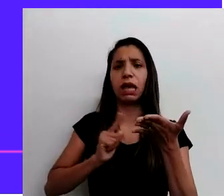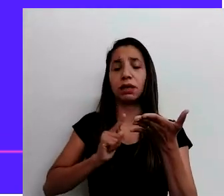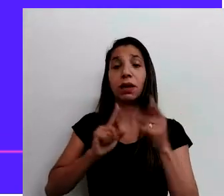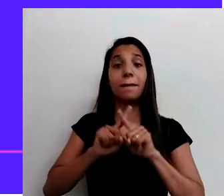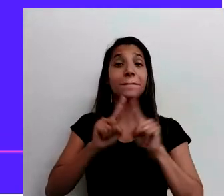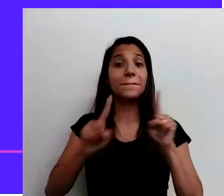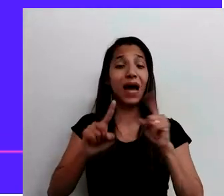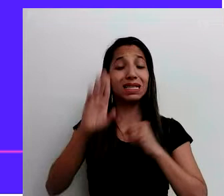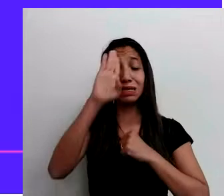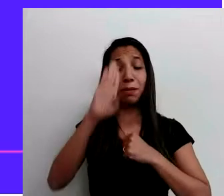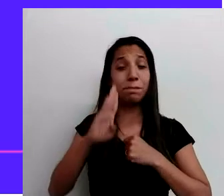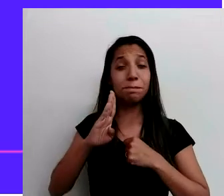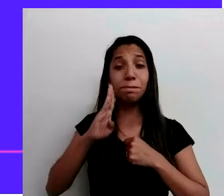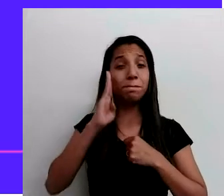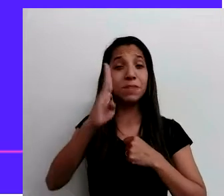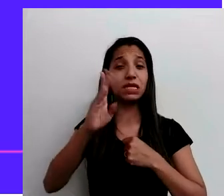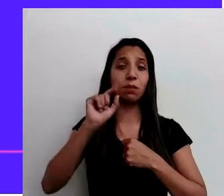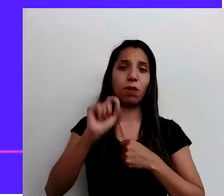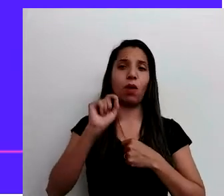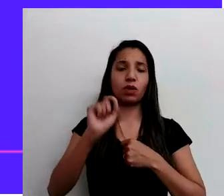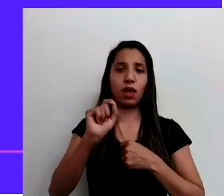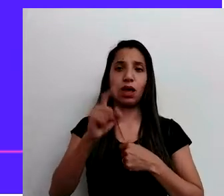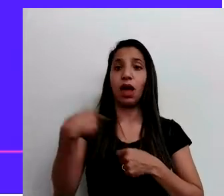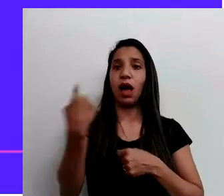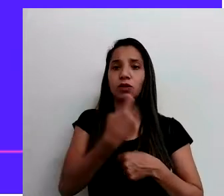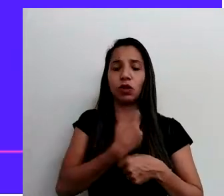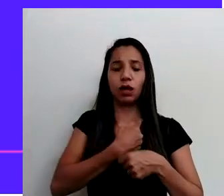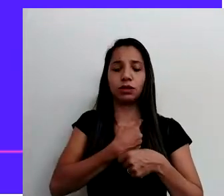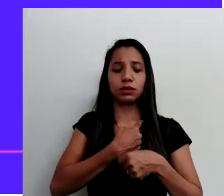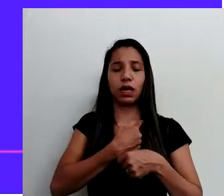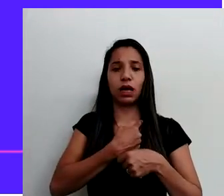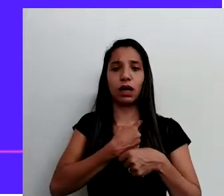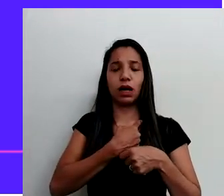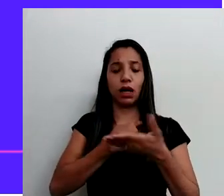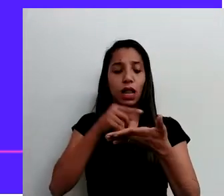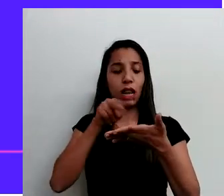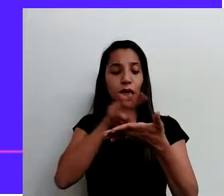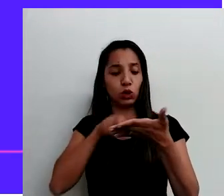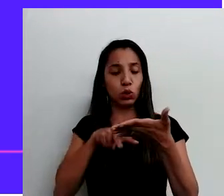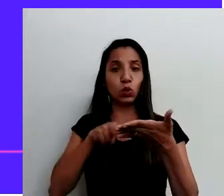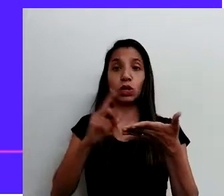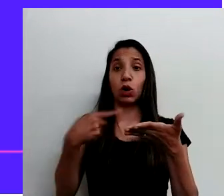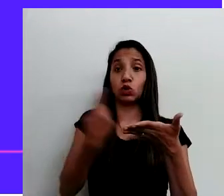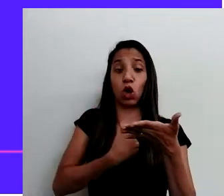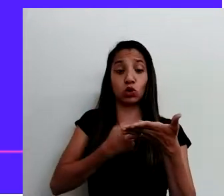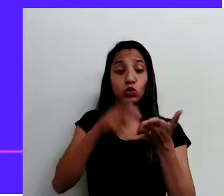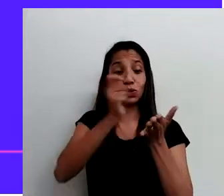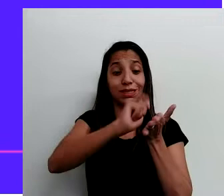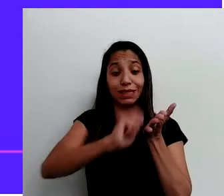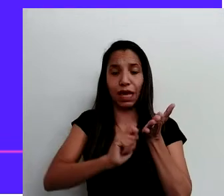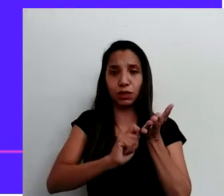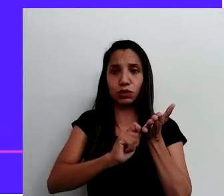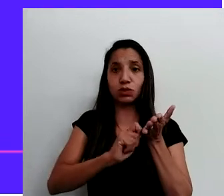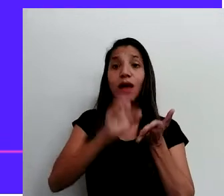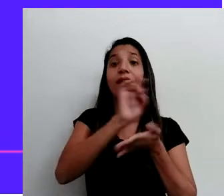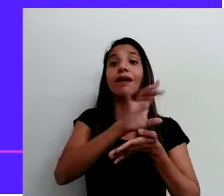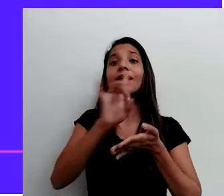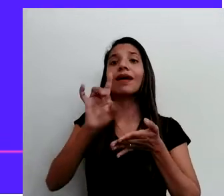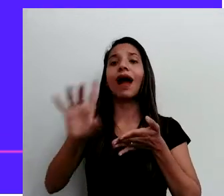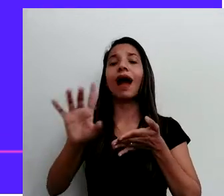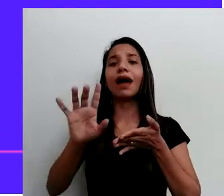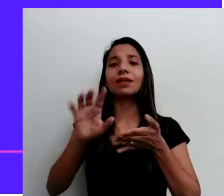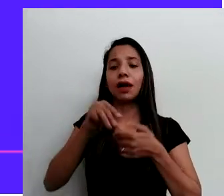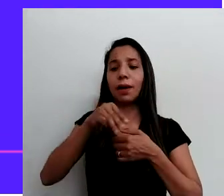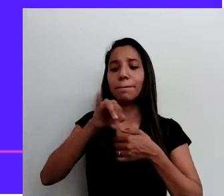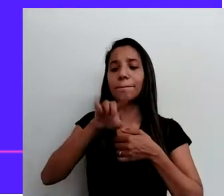adaptando essa cobertura, né, muitas mídias, assim, a gente faz, tem um portal do Gênero e Número com a reportagem, tem as visualizações de